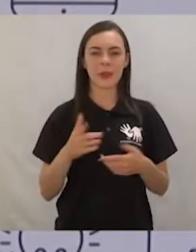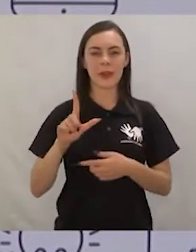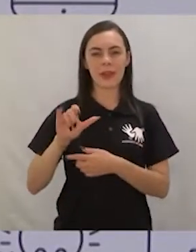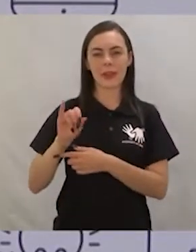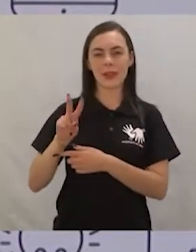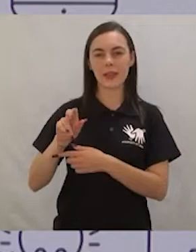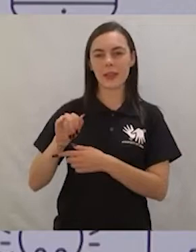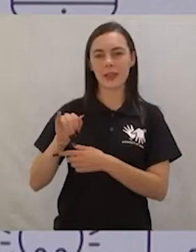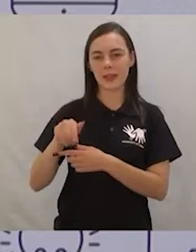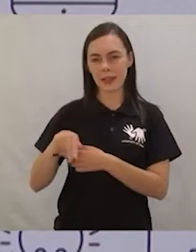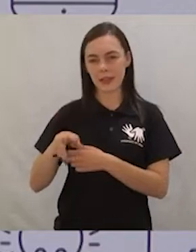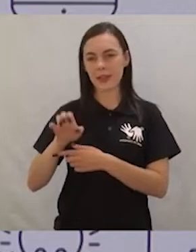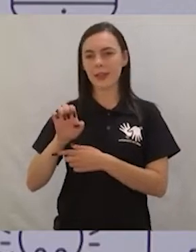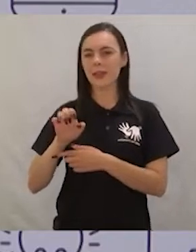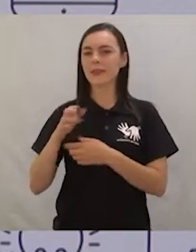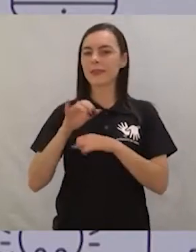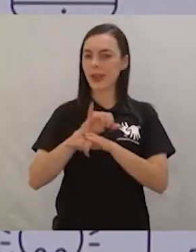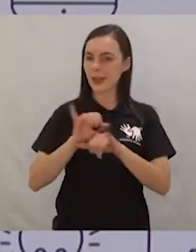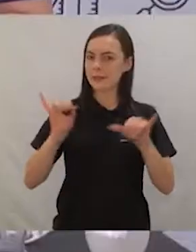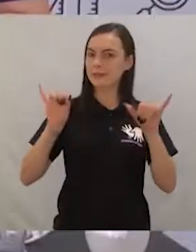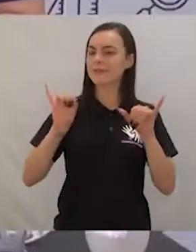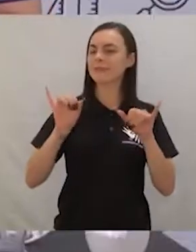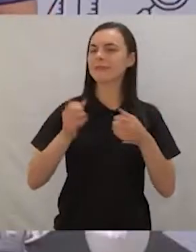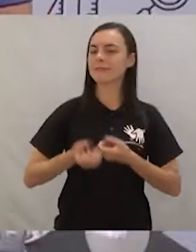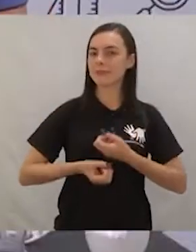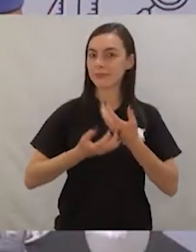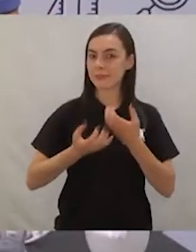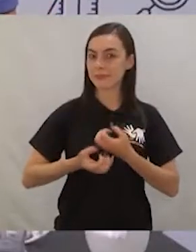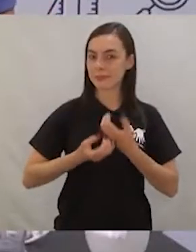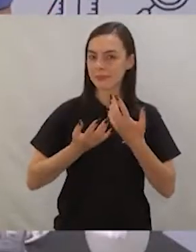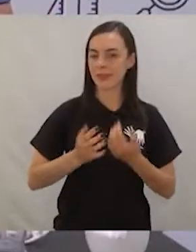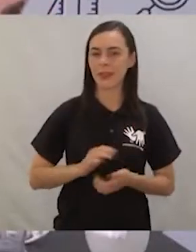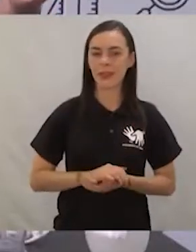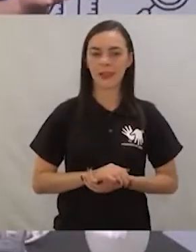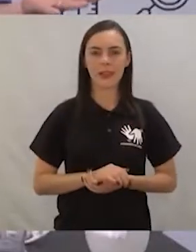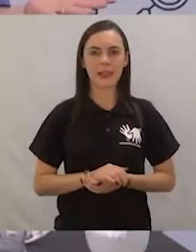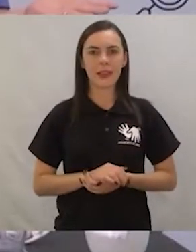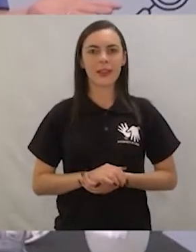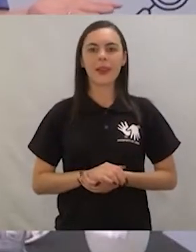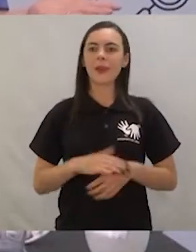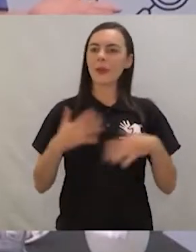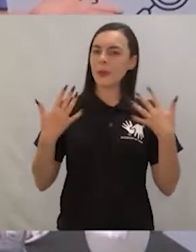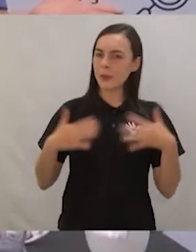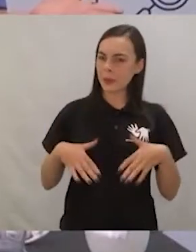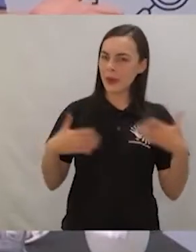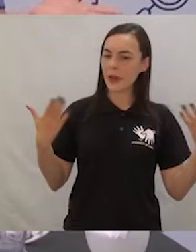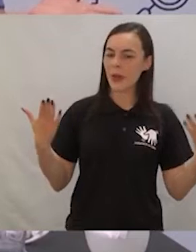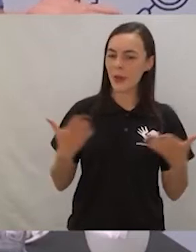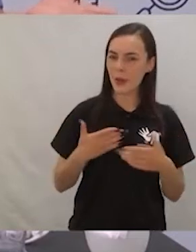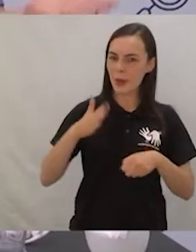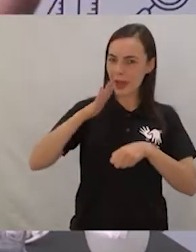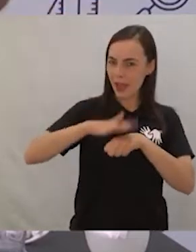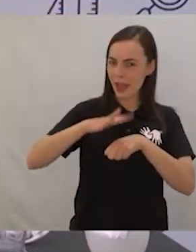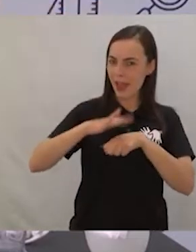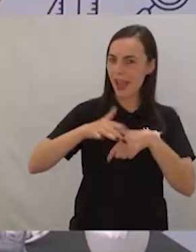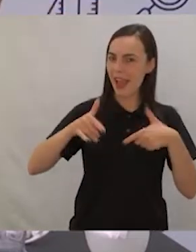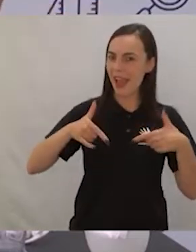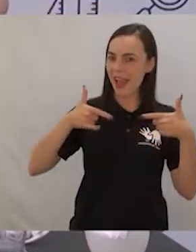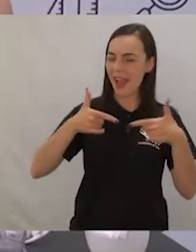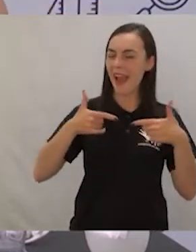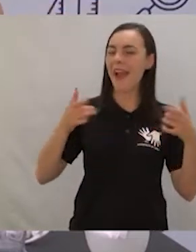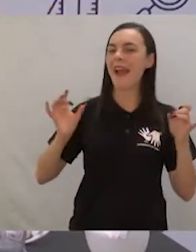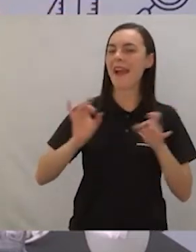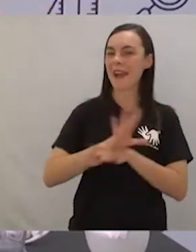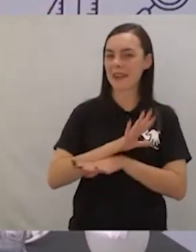vamos ouvir a professora Liliane falando sobre poesia. Então, quer dizer que hoje saiu a mão na massa. Que legal,